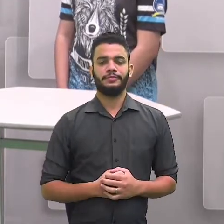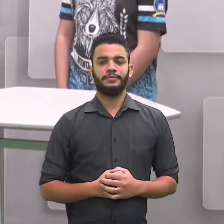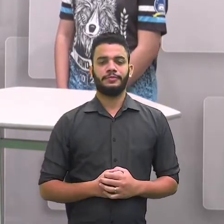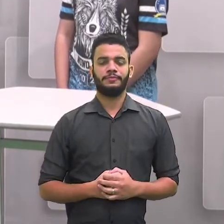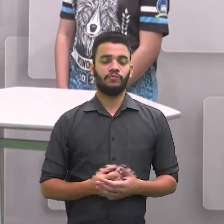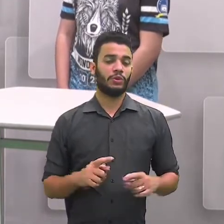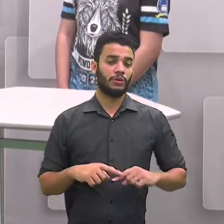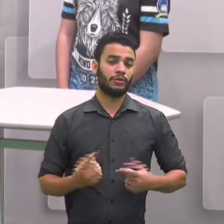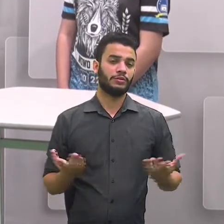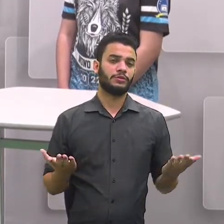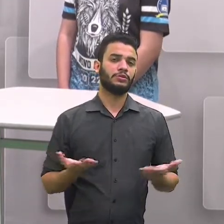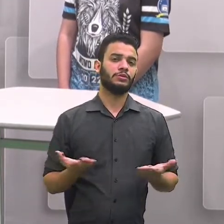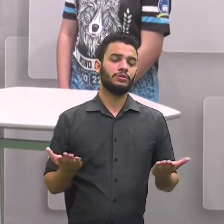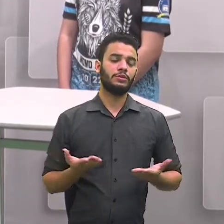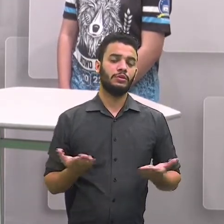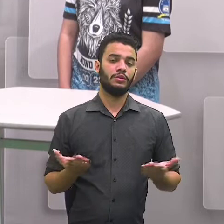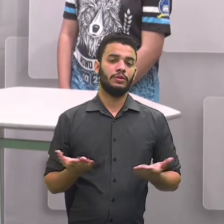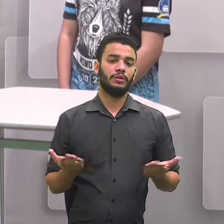Agora...